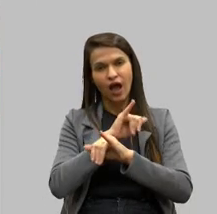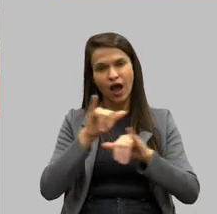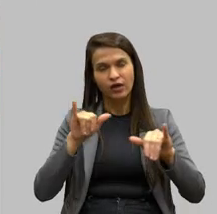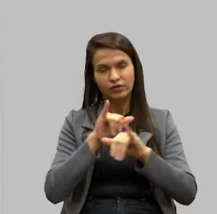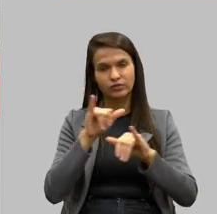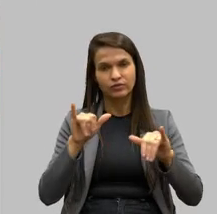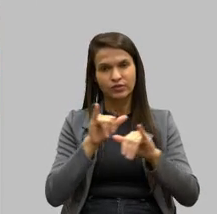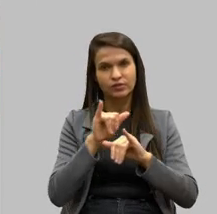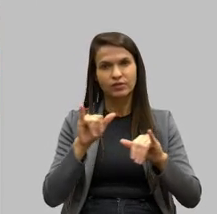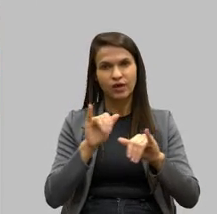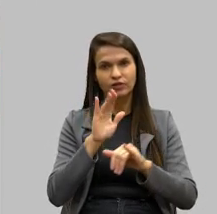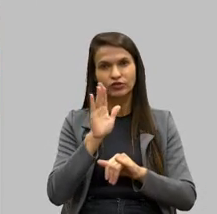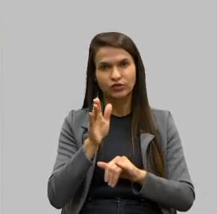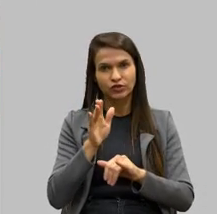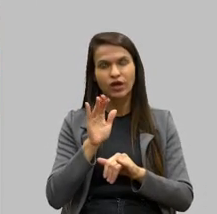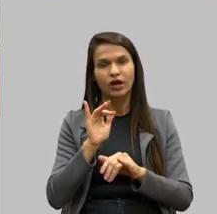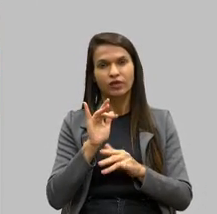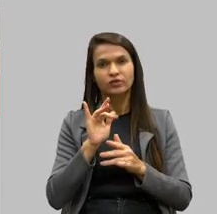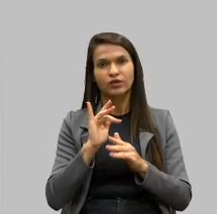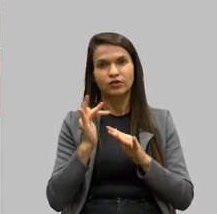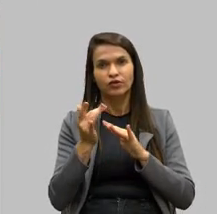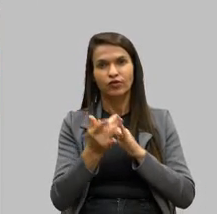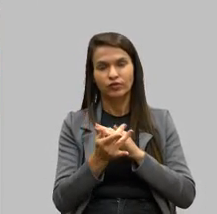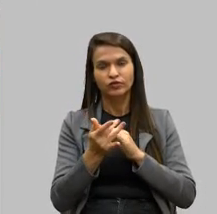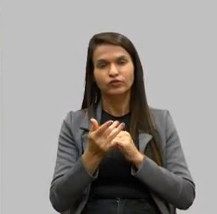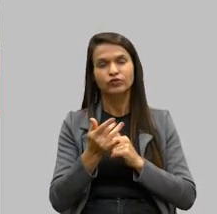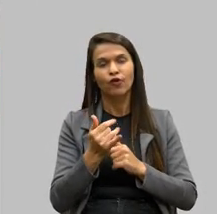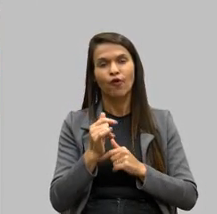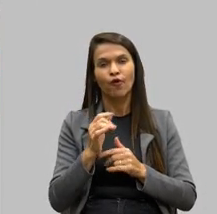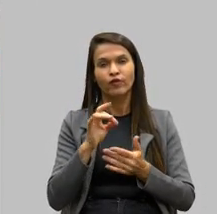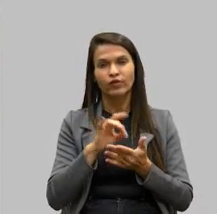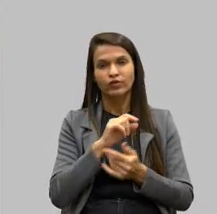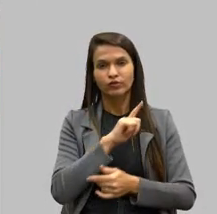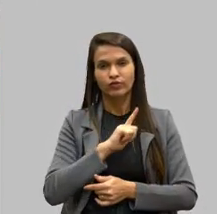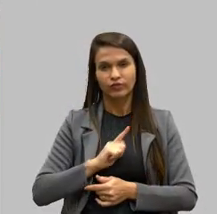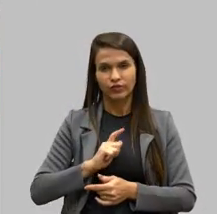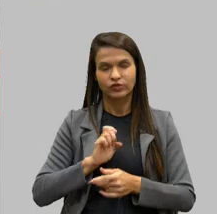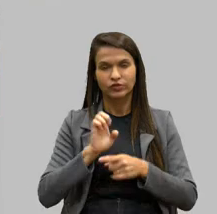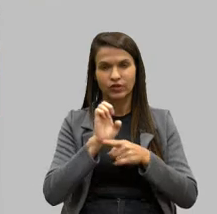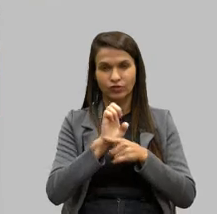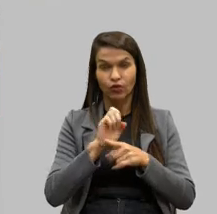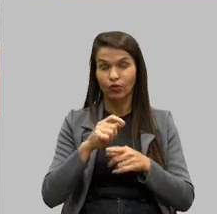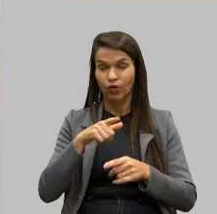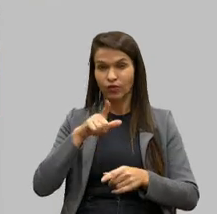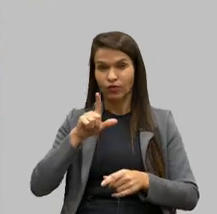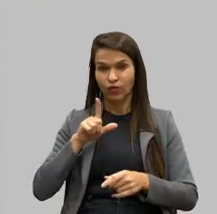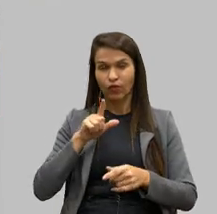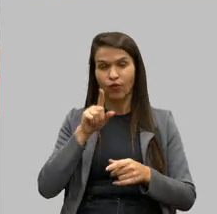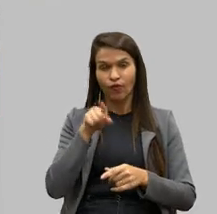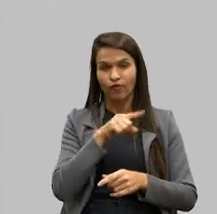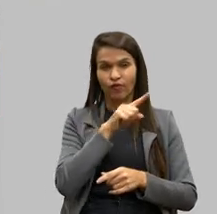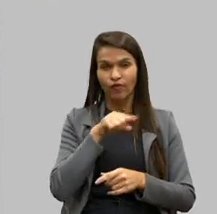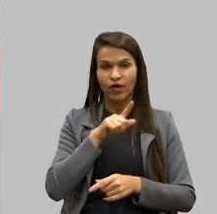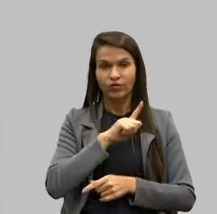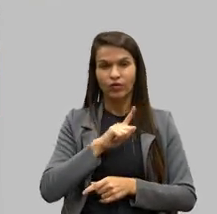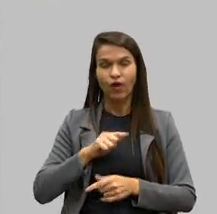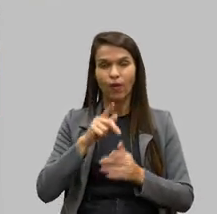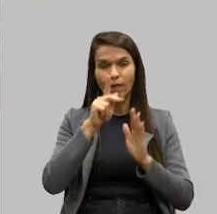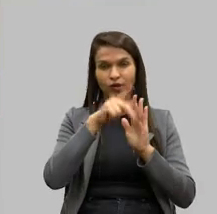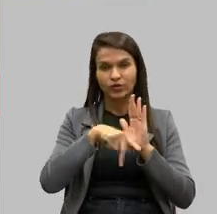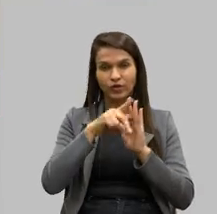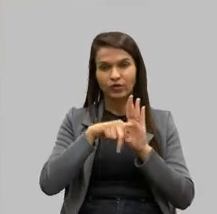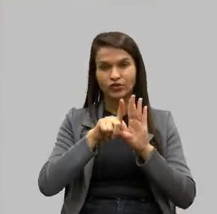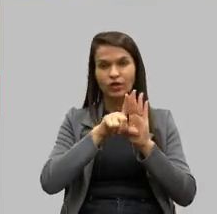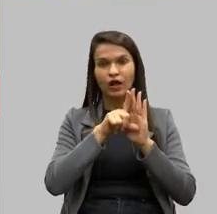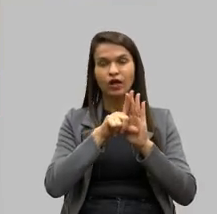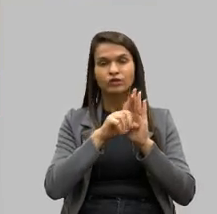redes oficiais do governo do Estado, nós já nos antecipamos, que, com o veto do governador ao projeto de lei sobre